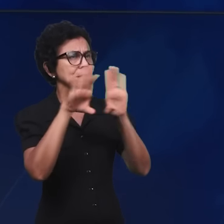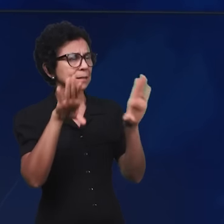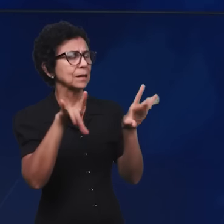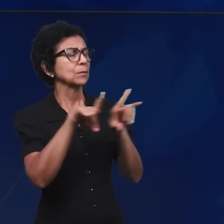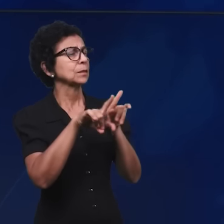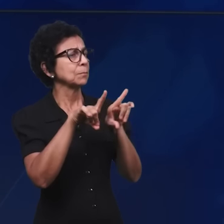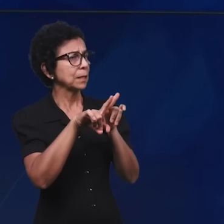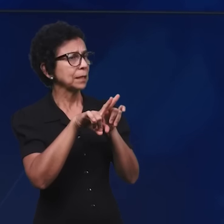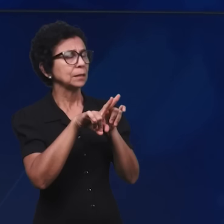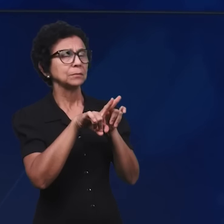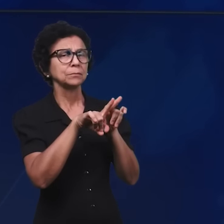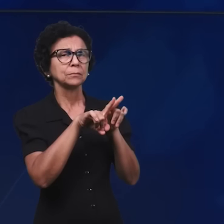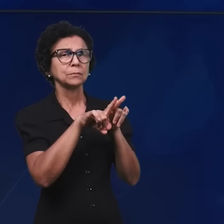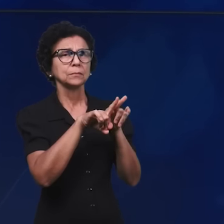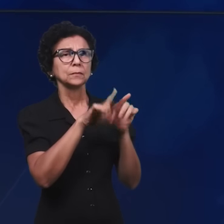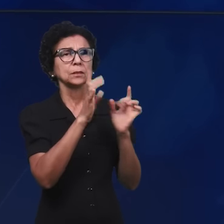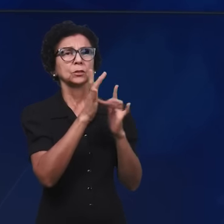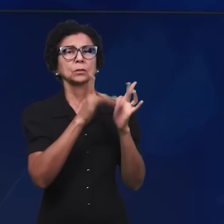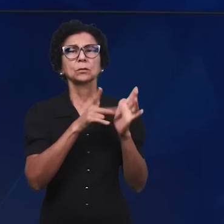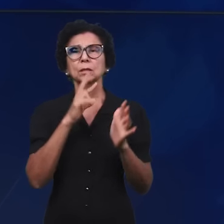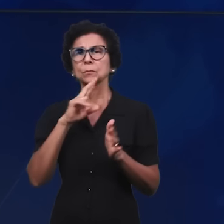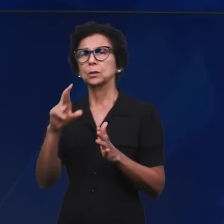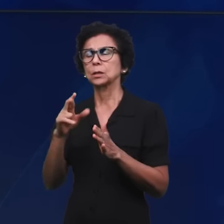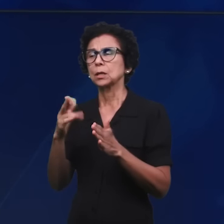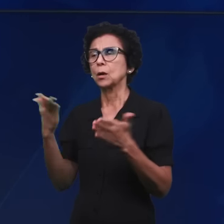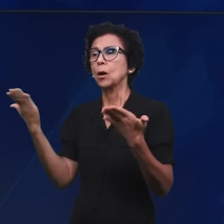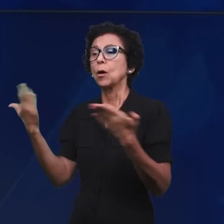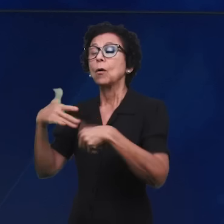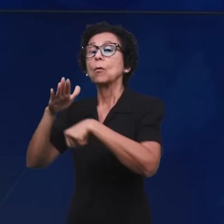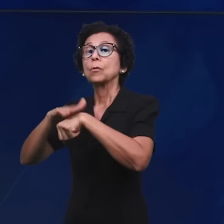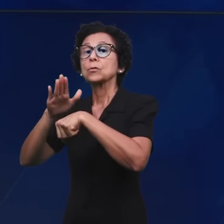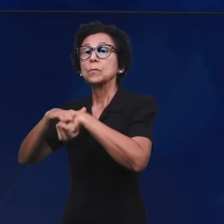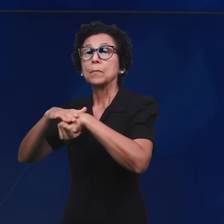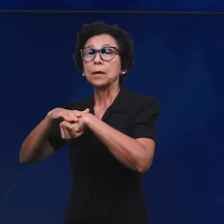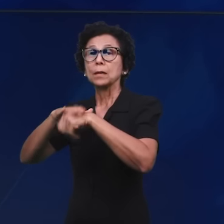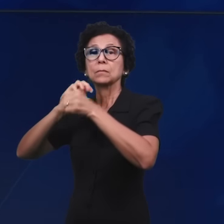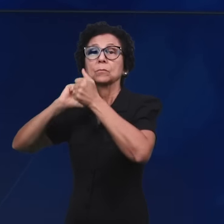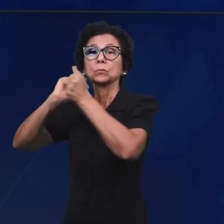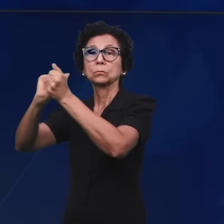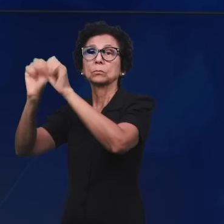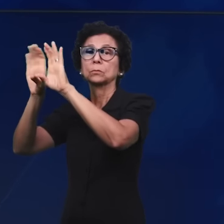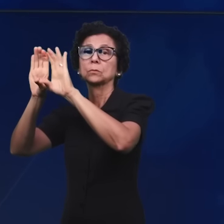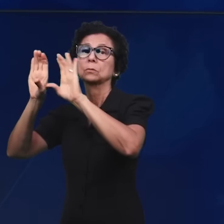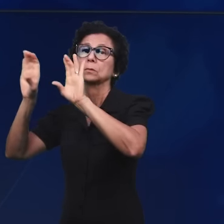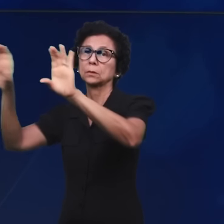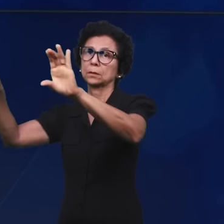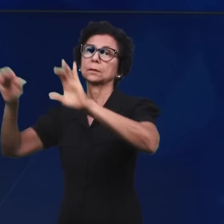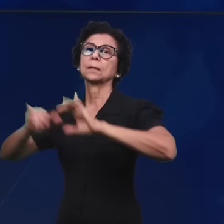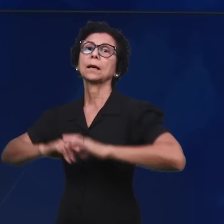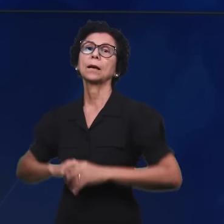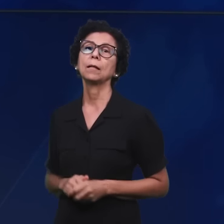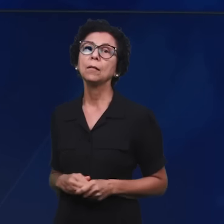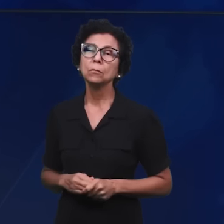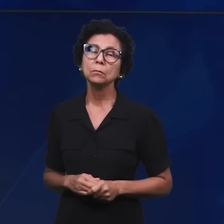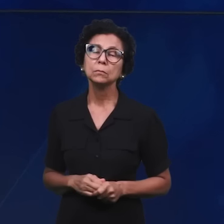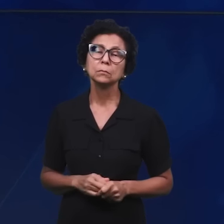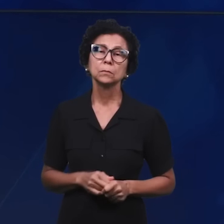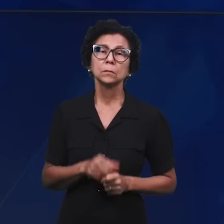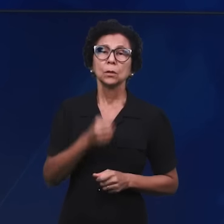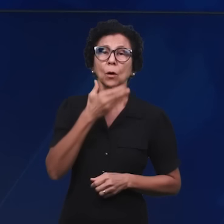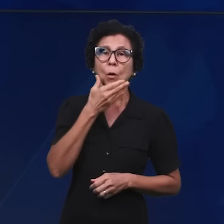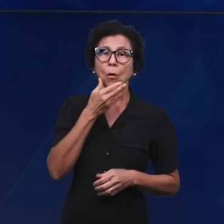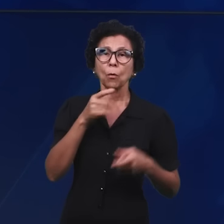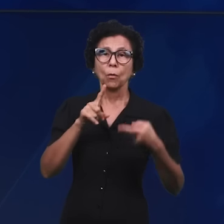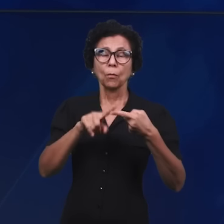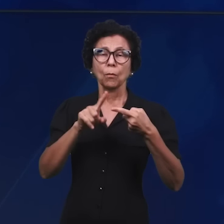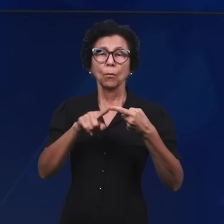Na sepultura dele, ele colocou Jesus. Naquilo que ele se preocupava, que era o fim, a sua morte,